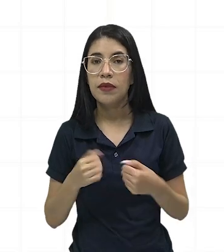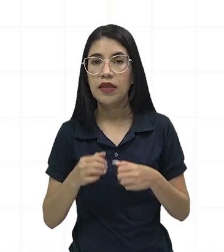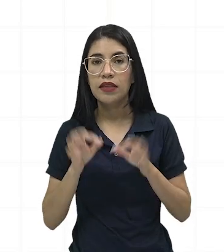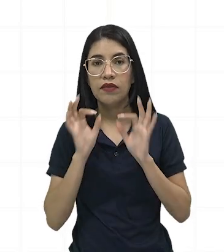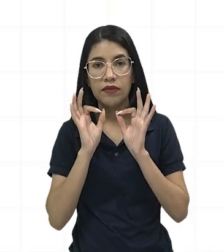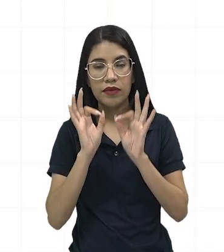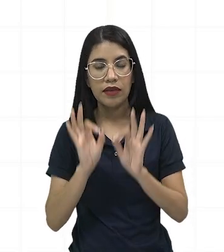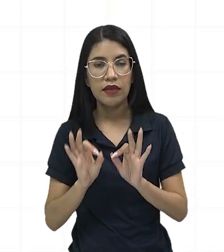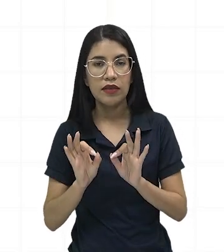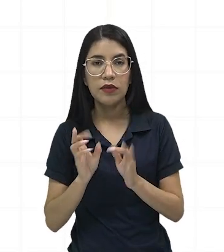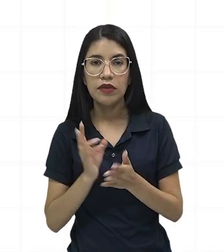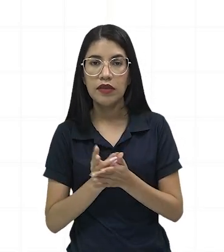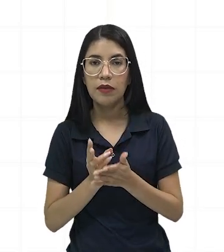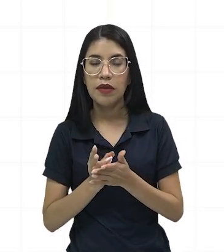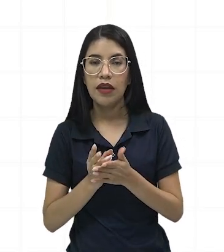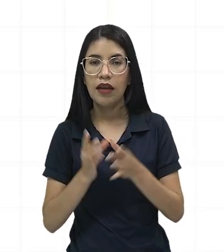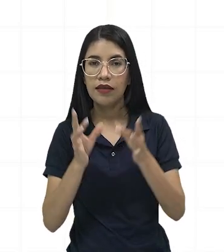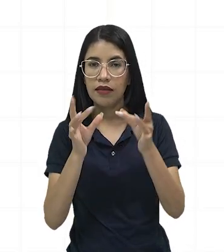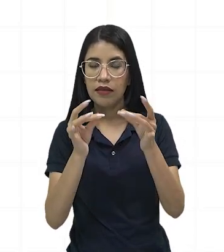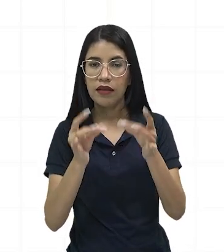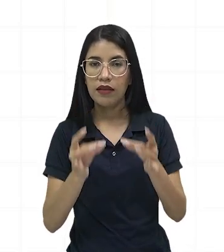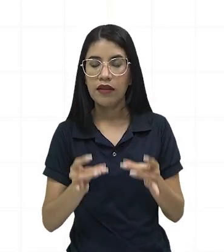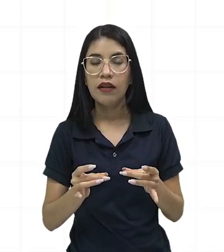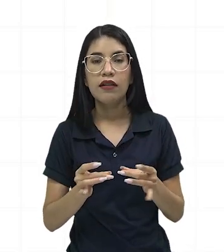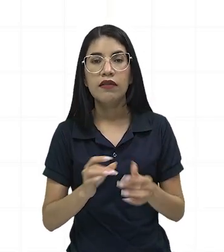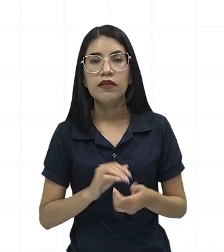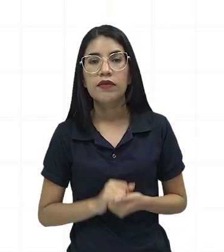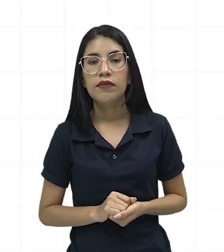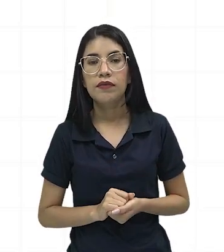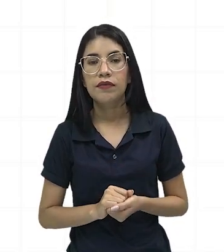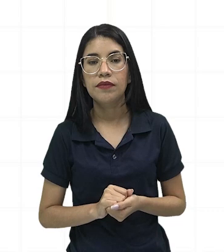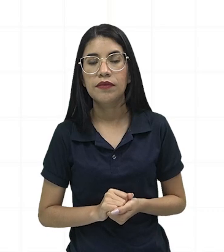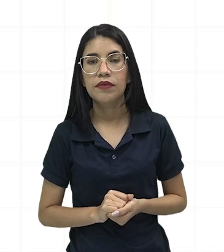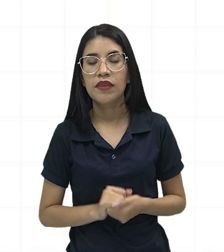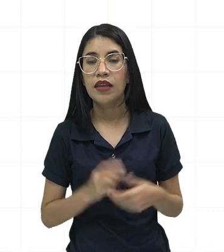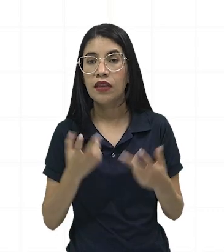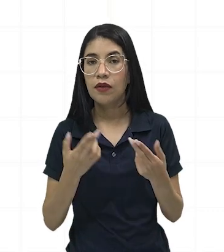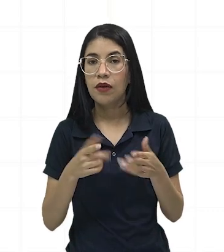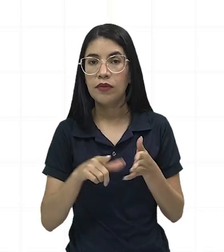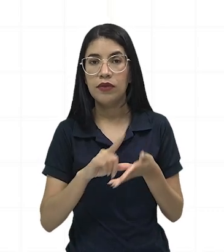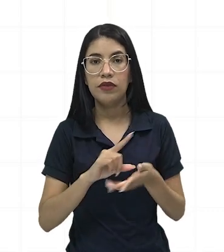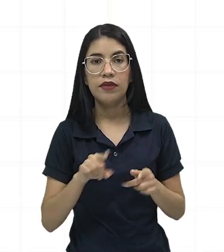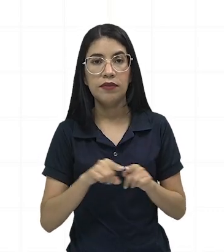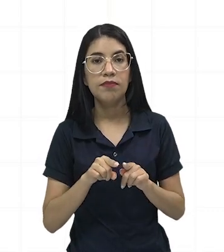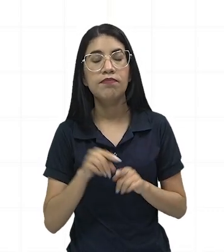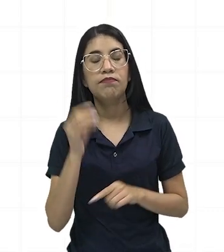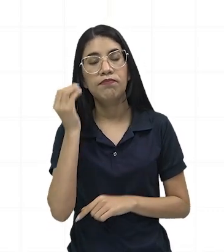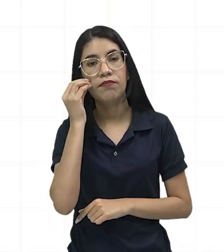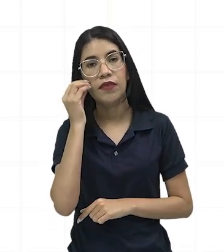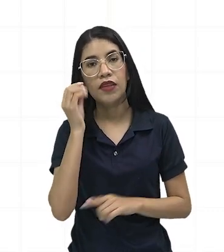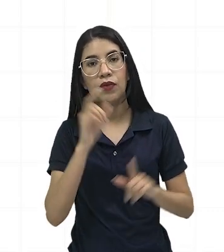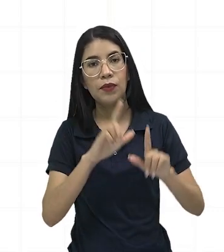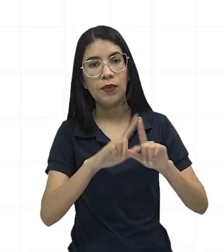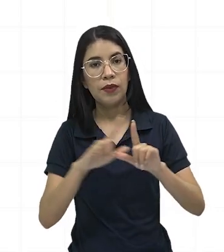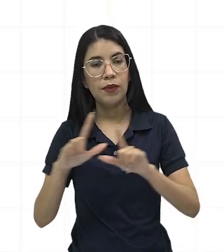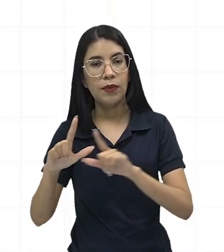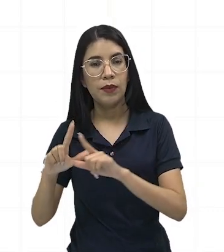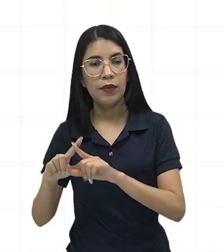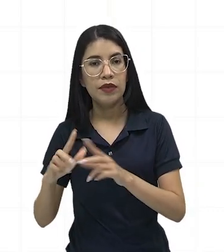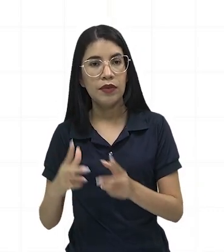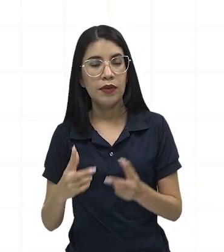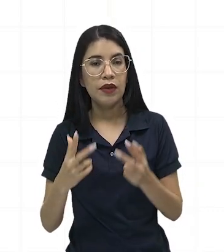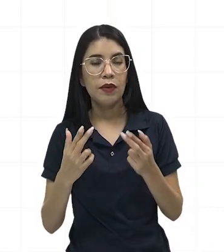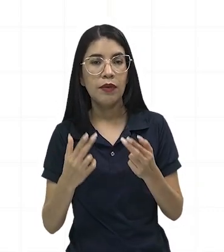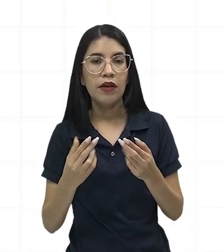sempre verificando. Então aqui é como o caso anterior, né? Nós verificamos que eles são congruentes